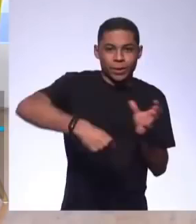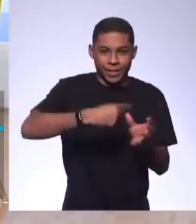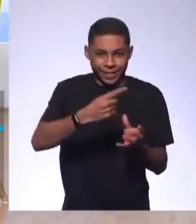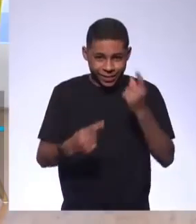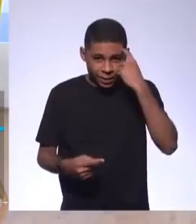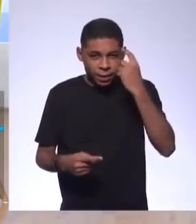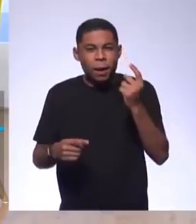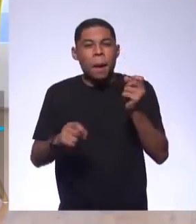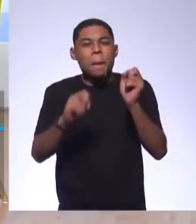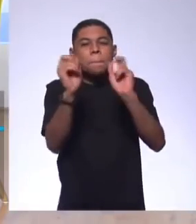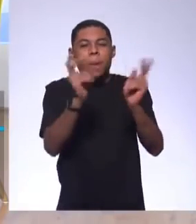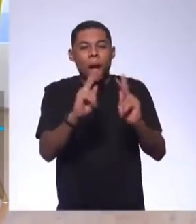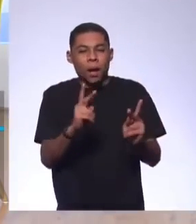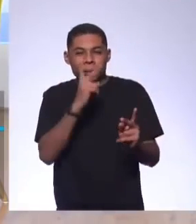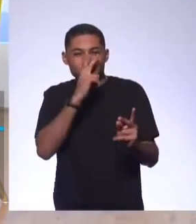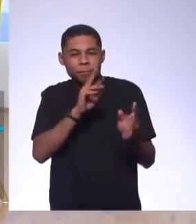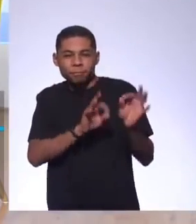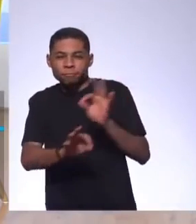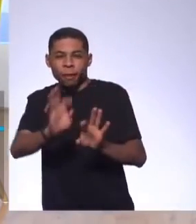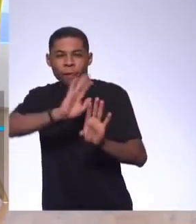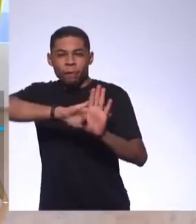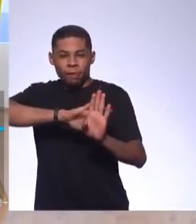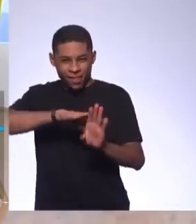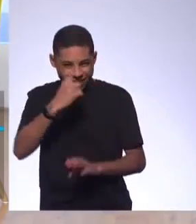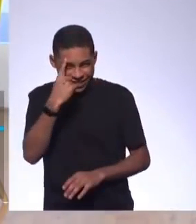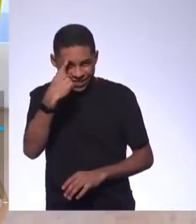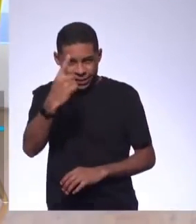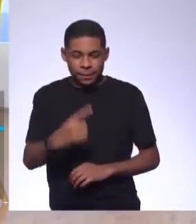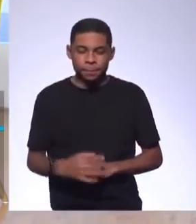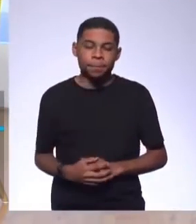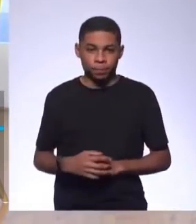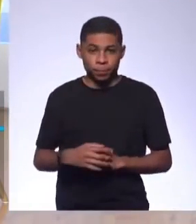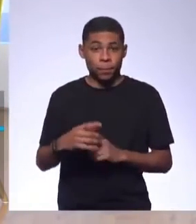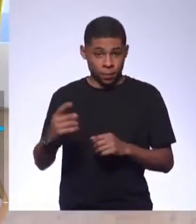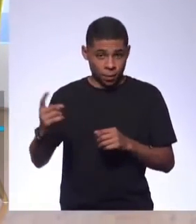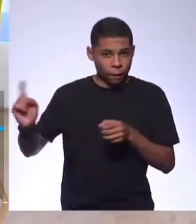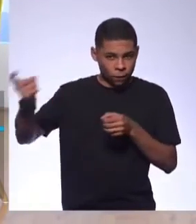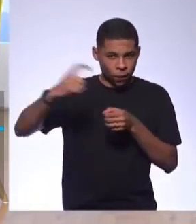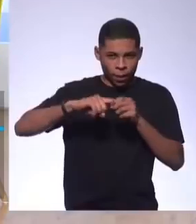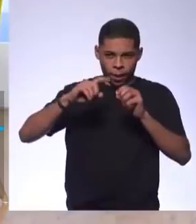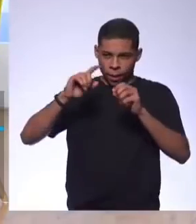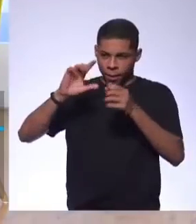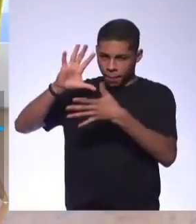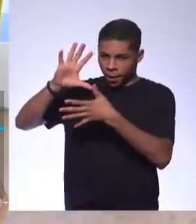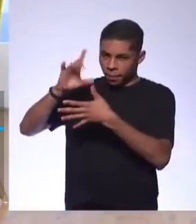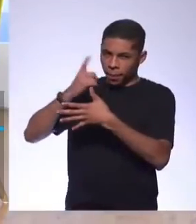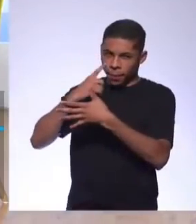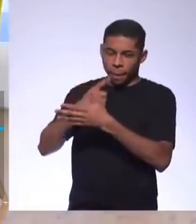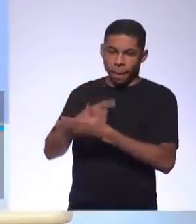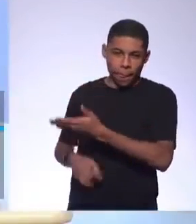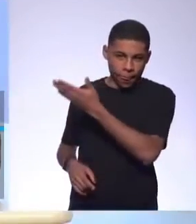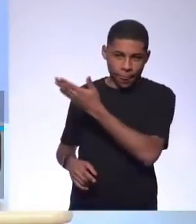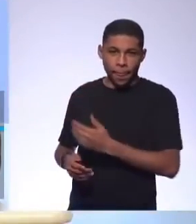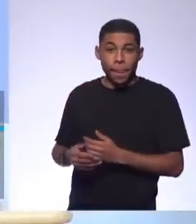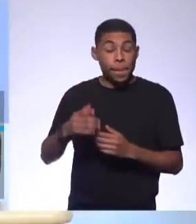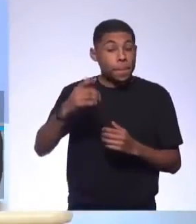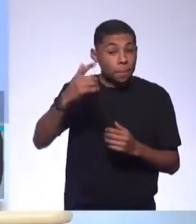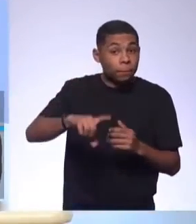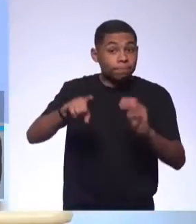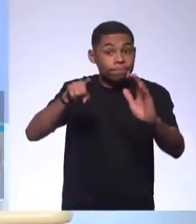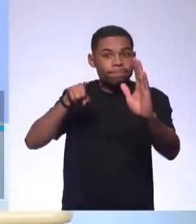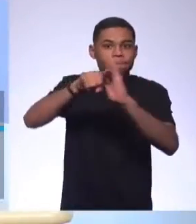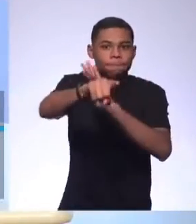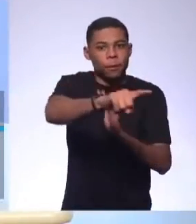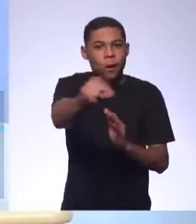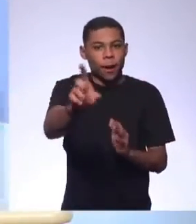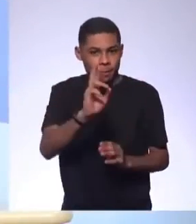da paz armada, né? Sim, legal. Vamos voltar lá no mapa, porque agora nós vamos aí contemplar a pergunta disparadora